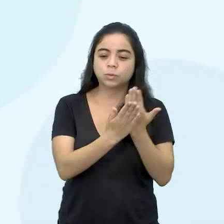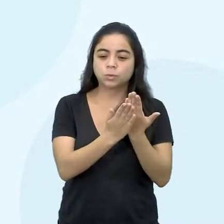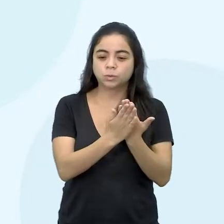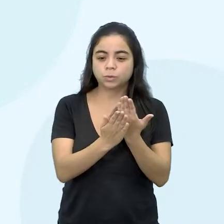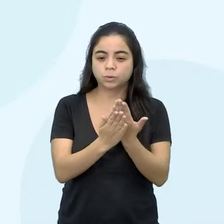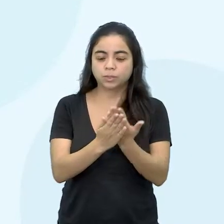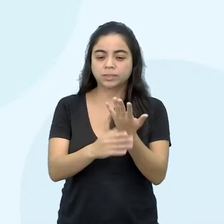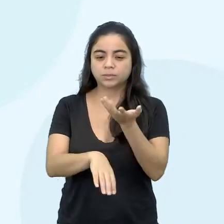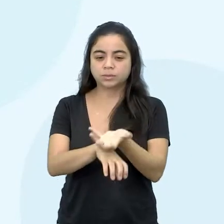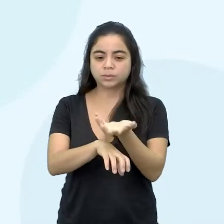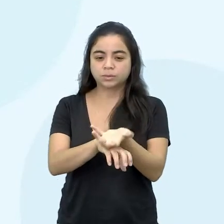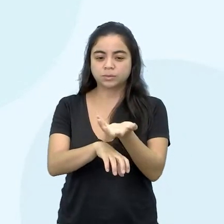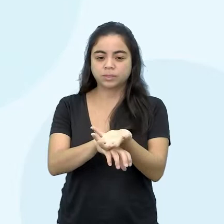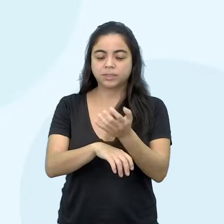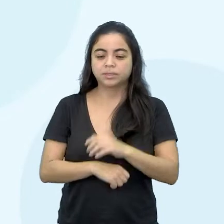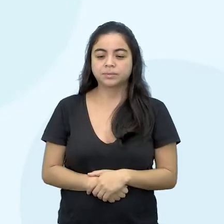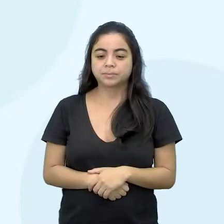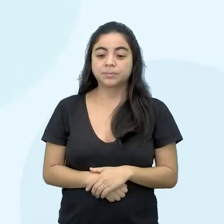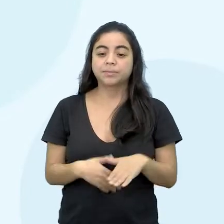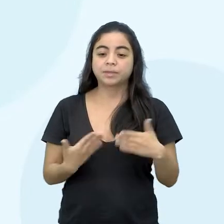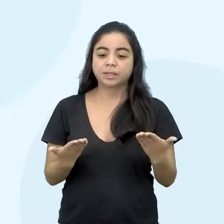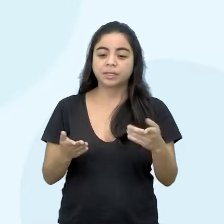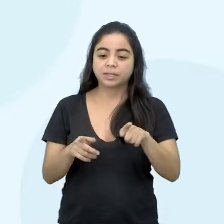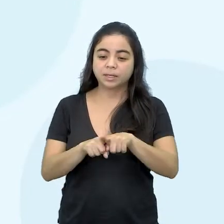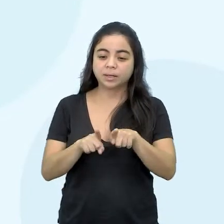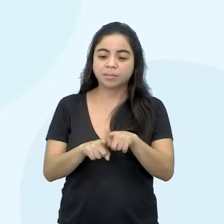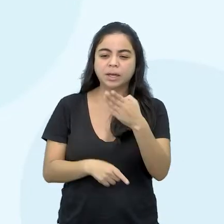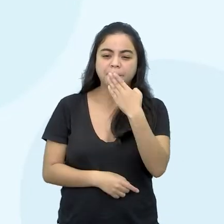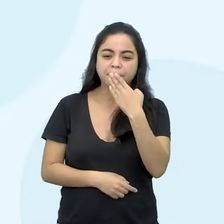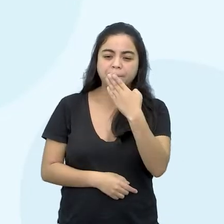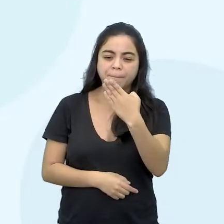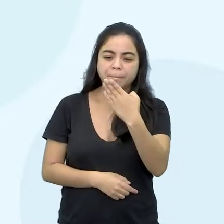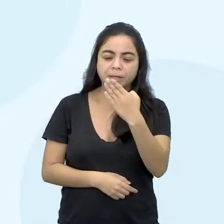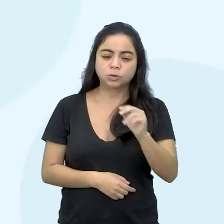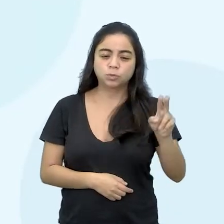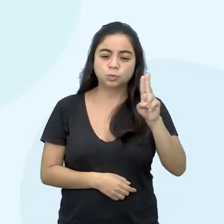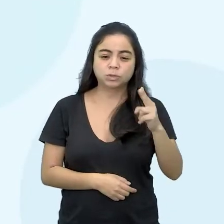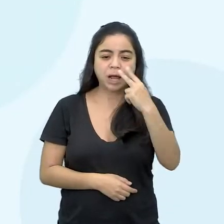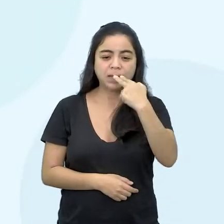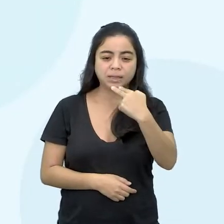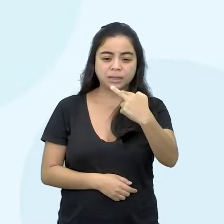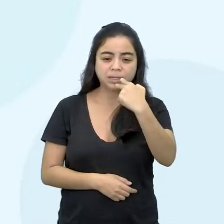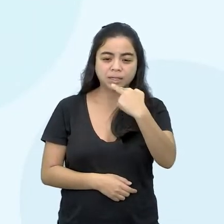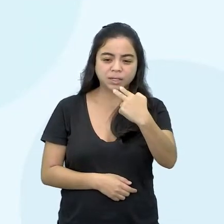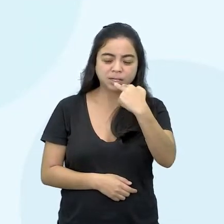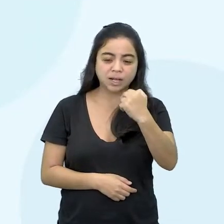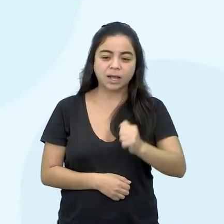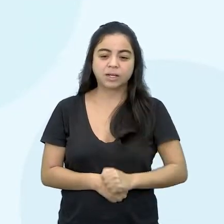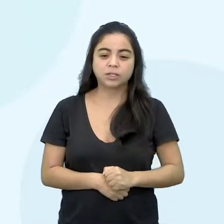nosso componente e ela nos pede que nós utilizemos as linguagens gráfica,